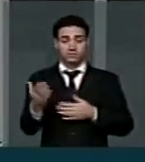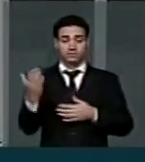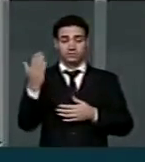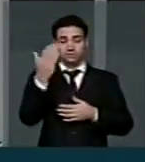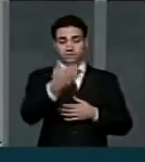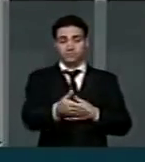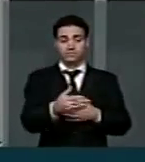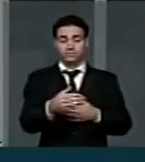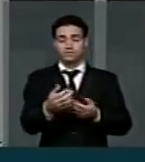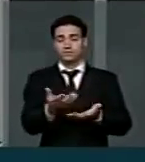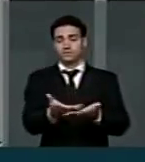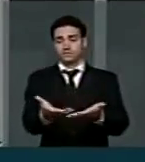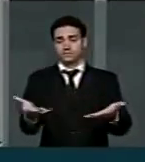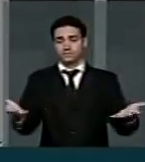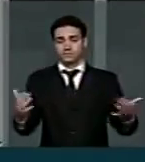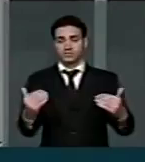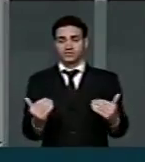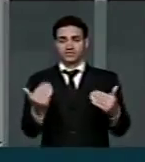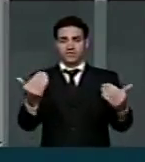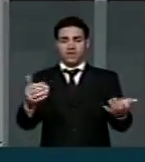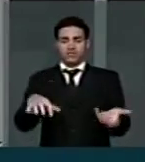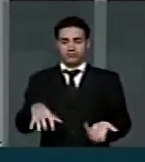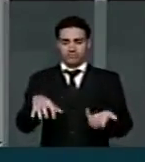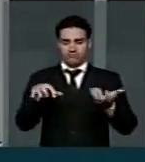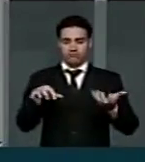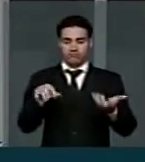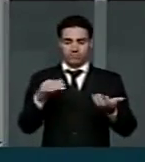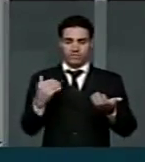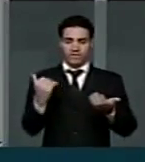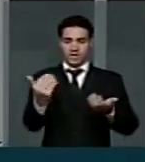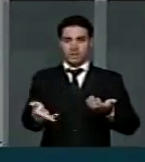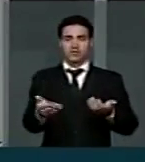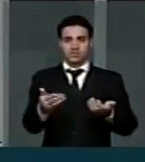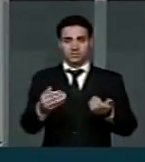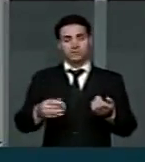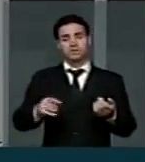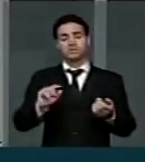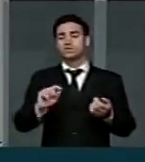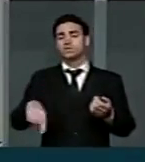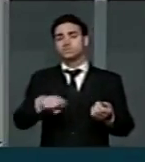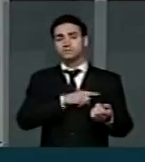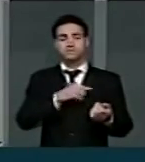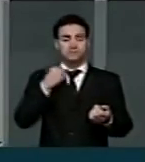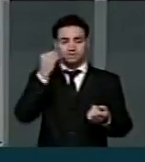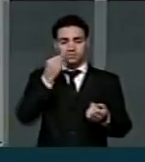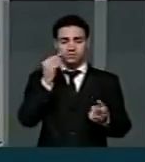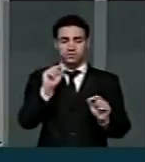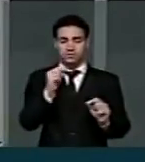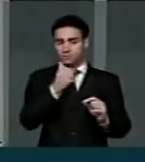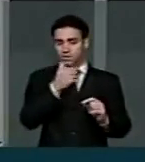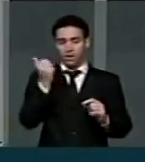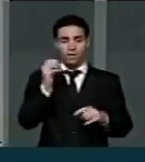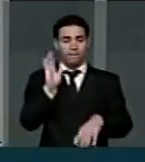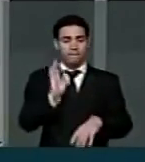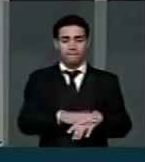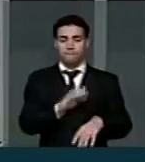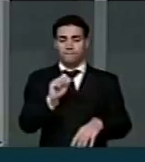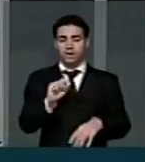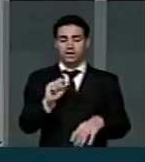em frente ao Congresso Nacional para viver o que eu reputo uma das melhores e mais